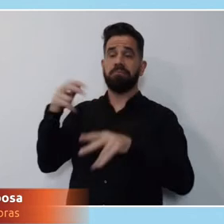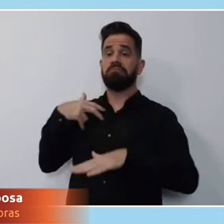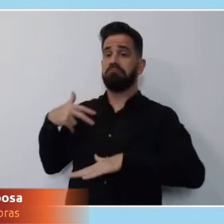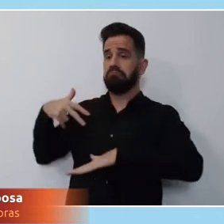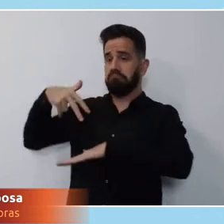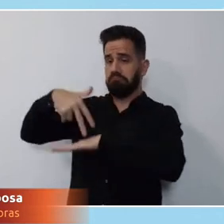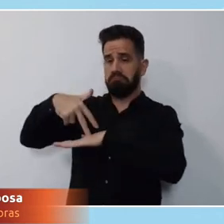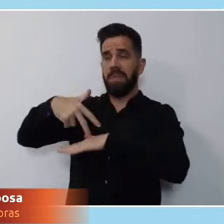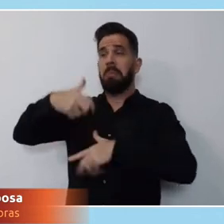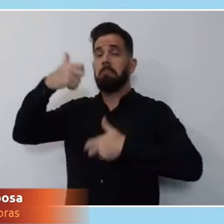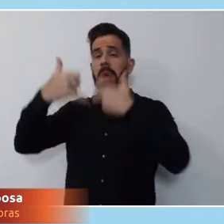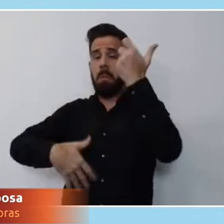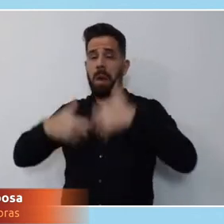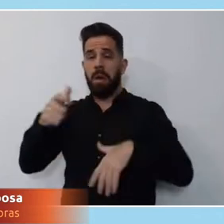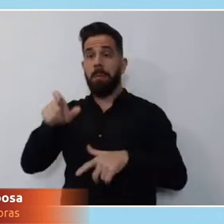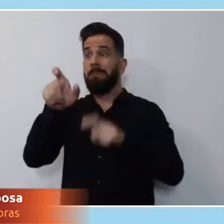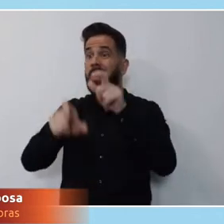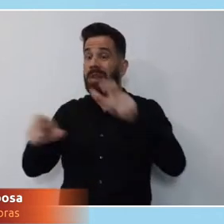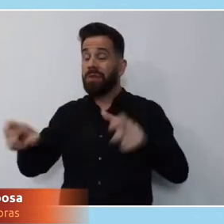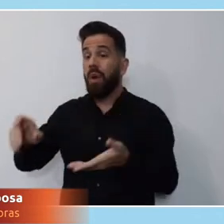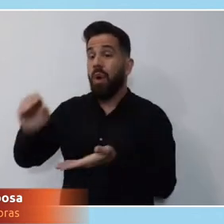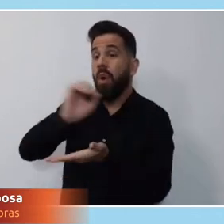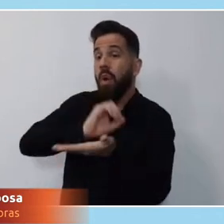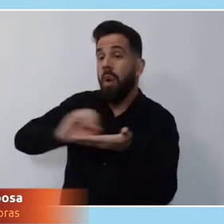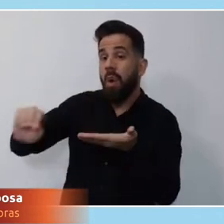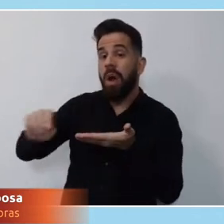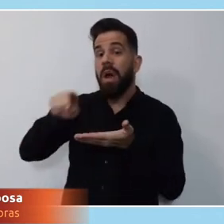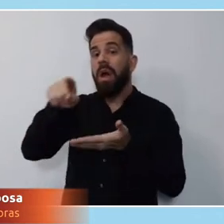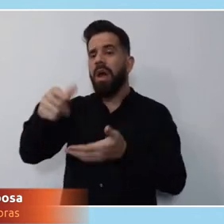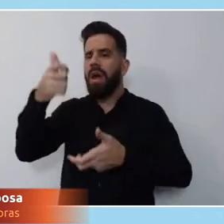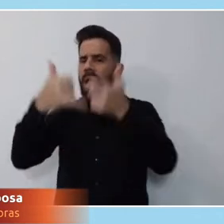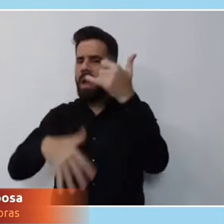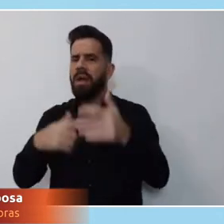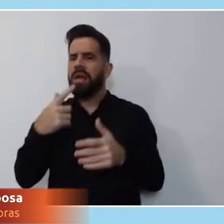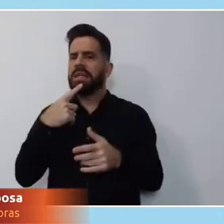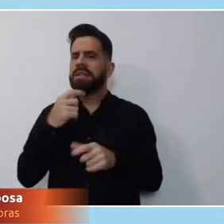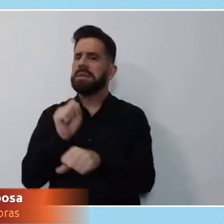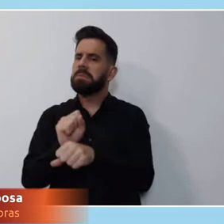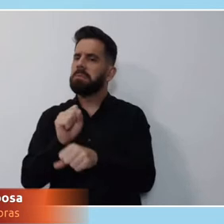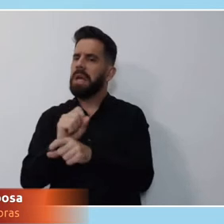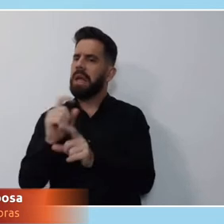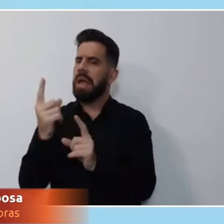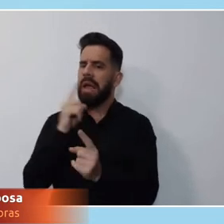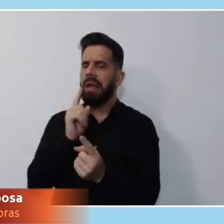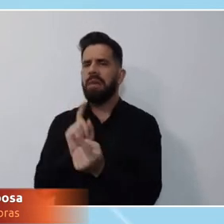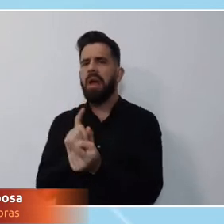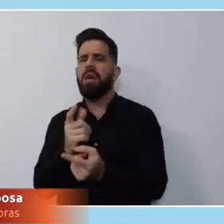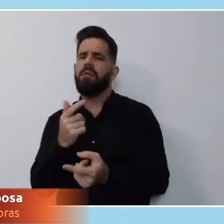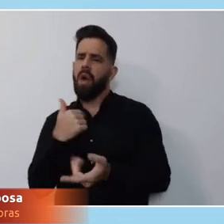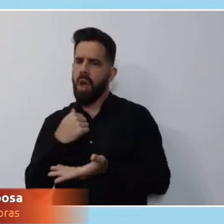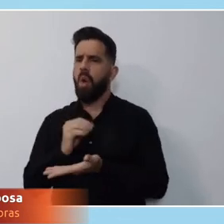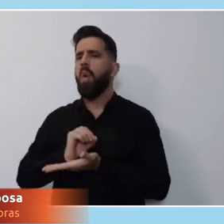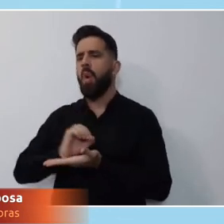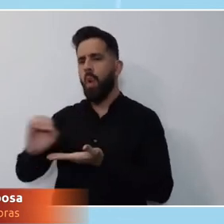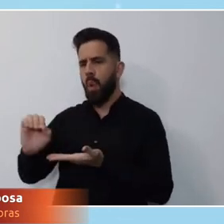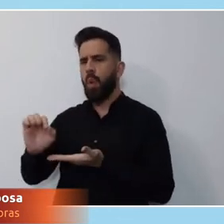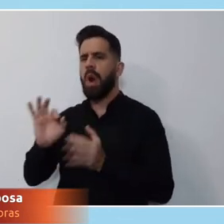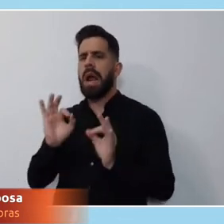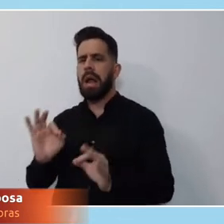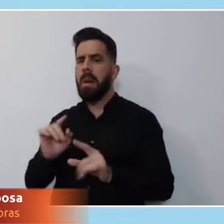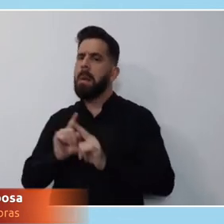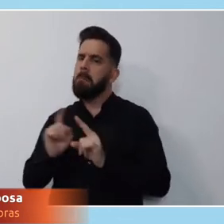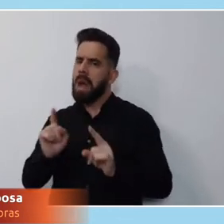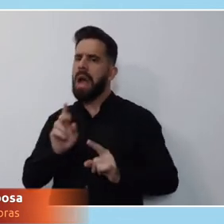por alguns produtores de orgânicos e eles ficavam me esperando no cantinho para falar, olha, eu sou orgânico, mas eu uso um pouquinho